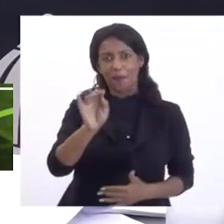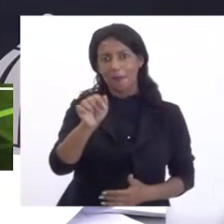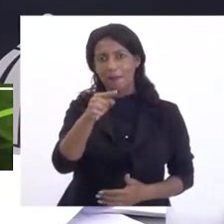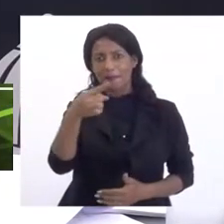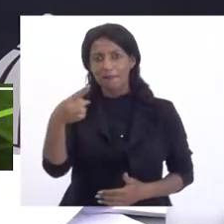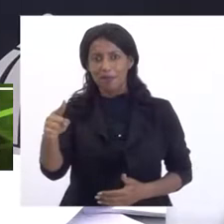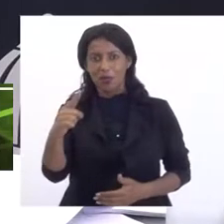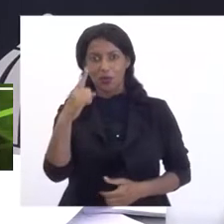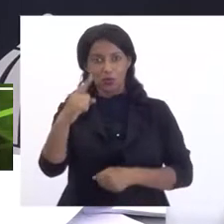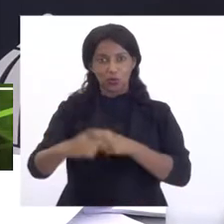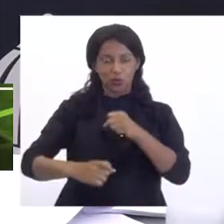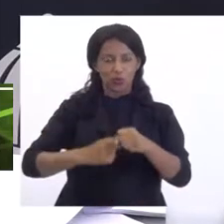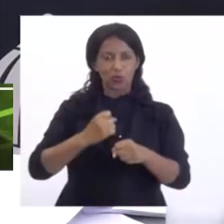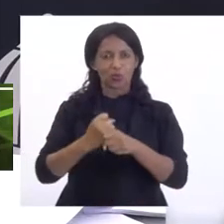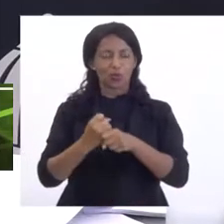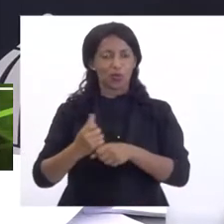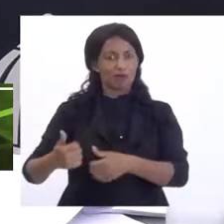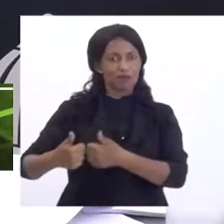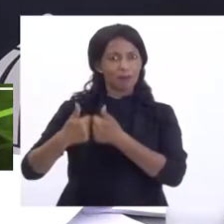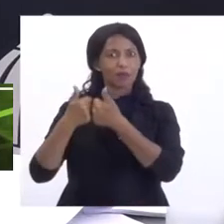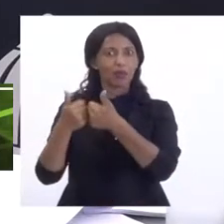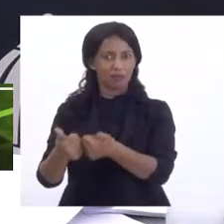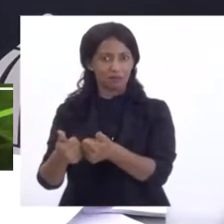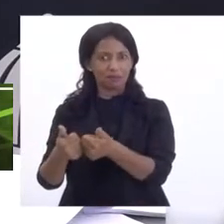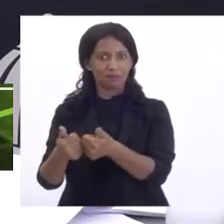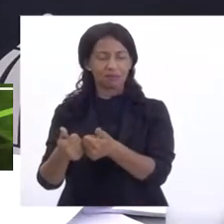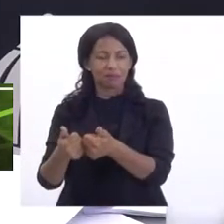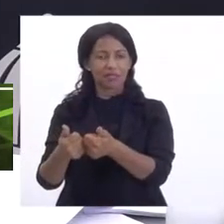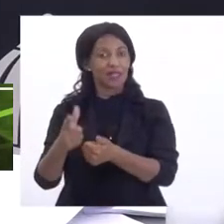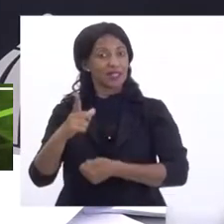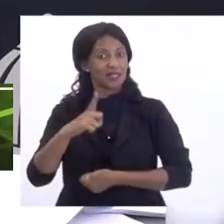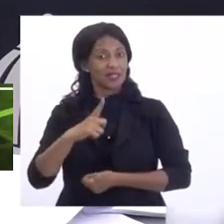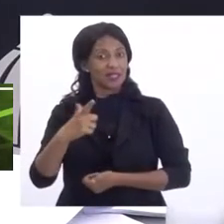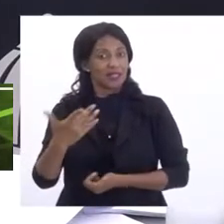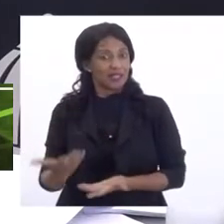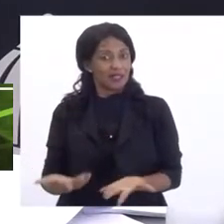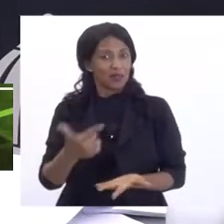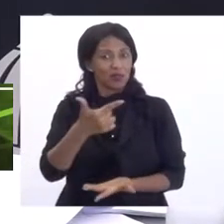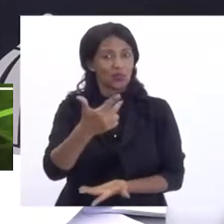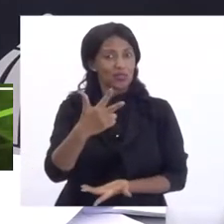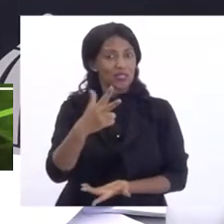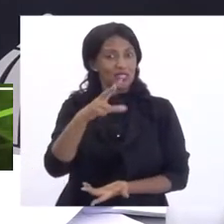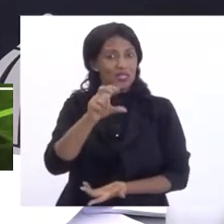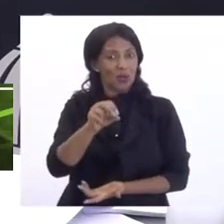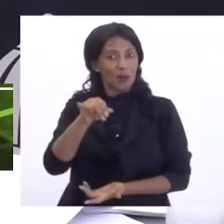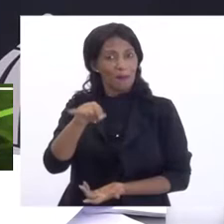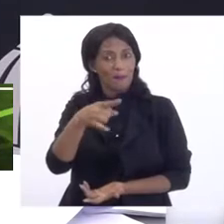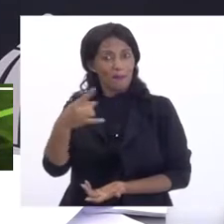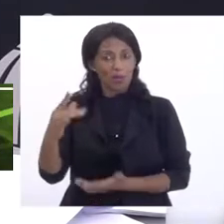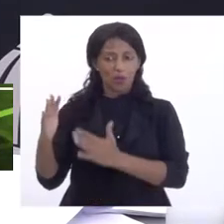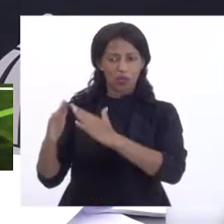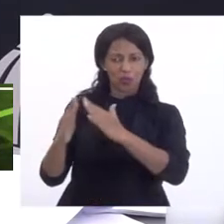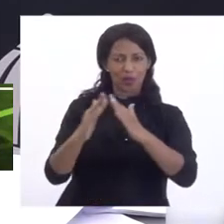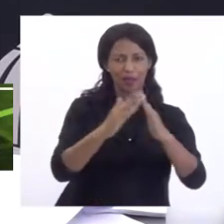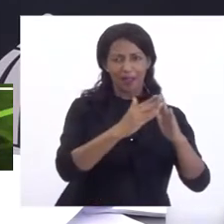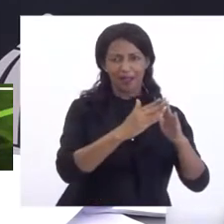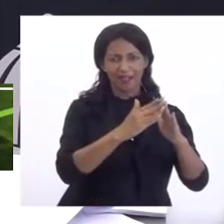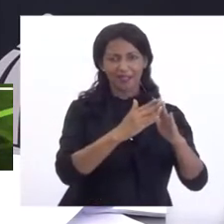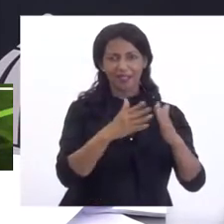ainda não atingiu, será muito positivo. E teremos aí 250 milhões para habitação, que não é nenhum